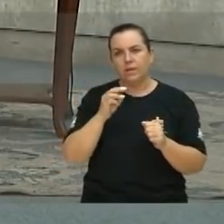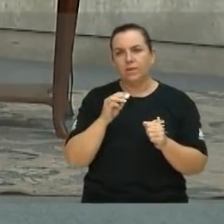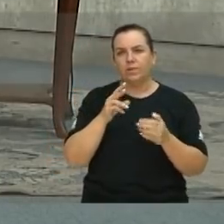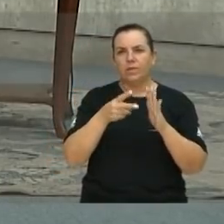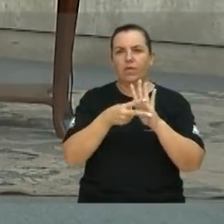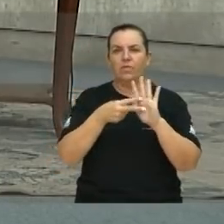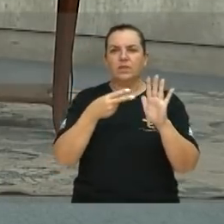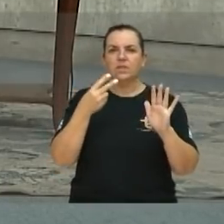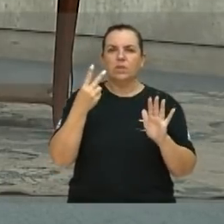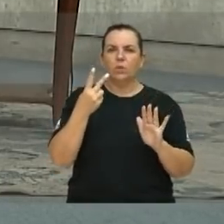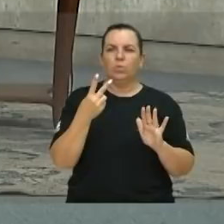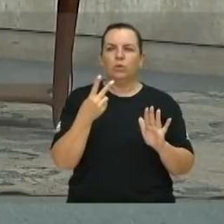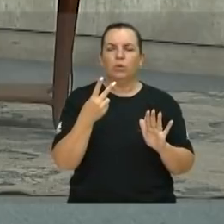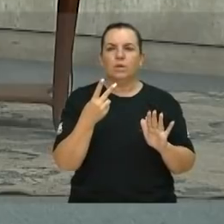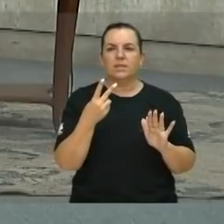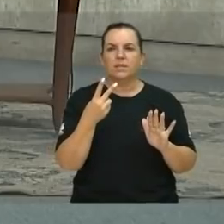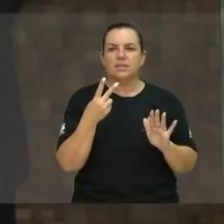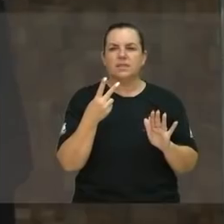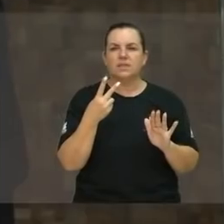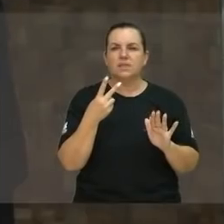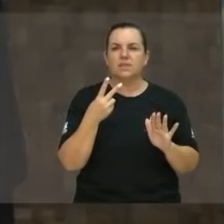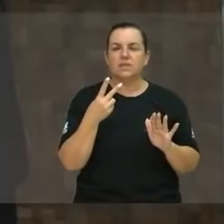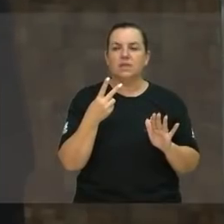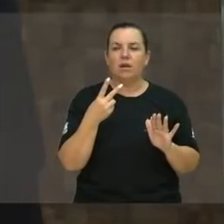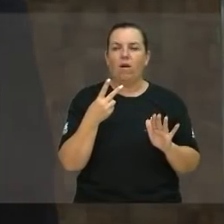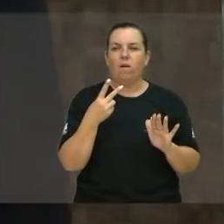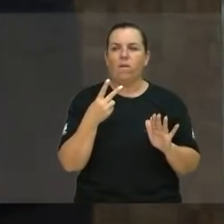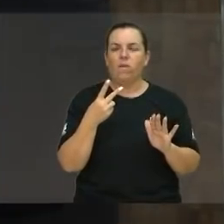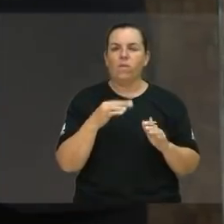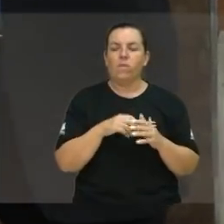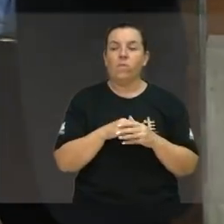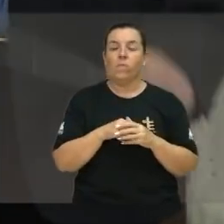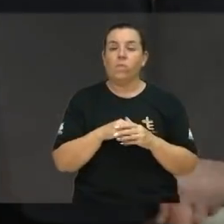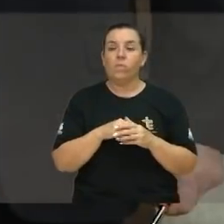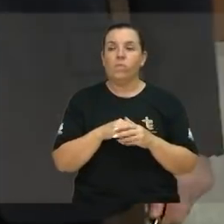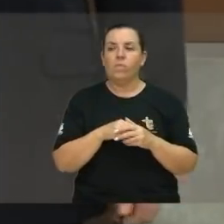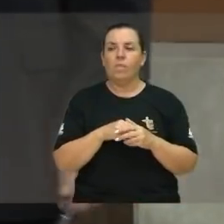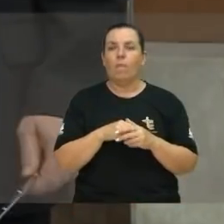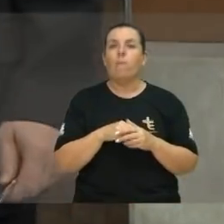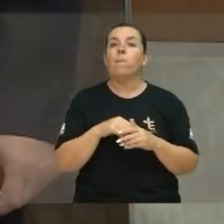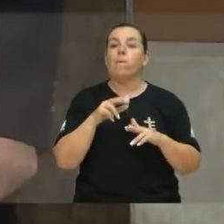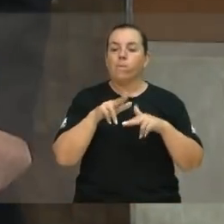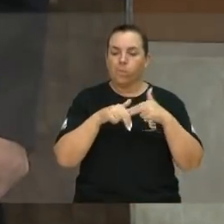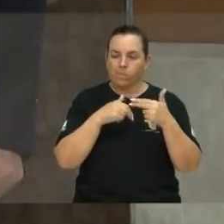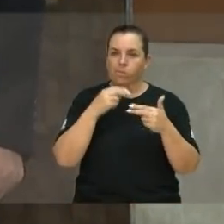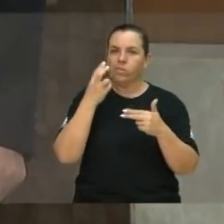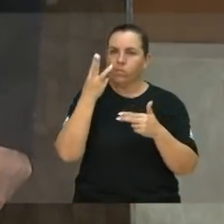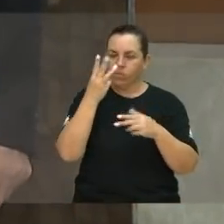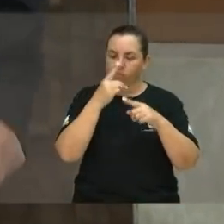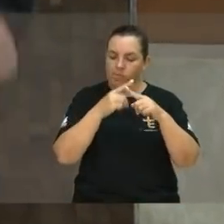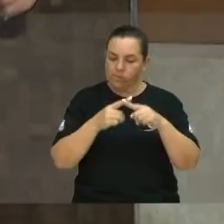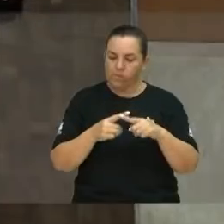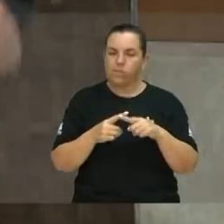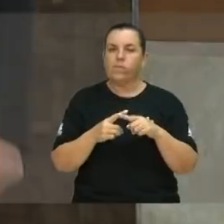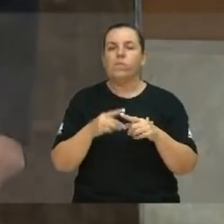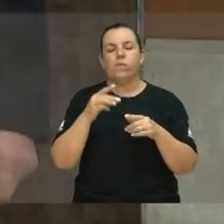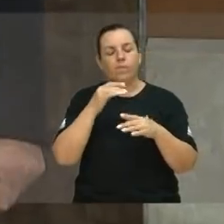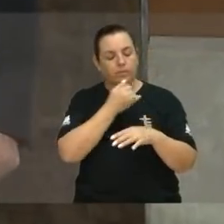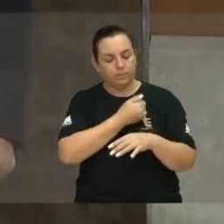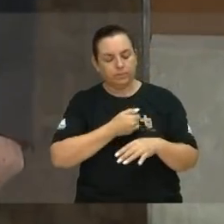versículo 23 e dois por favor 13 doer vamos ver por três vezes o evangelista